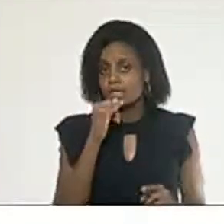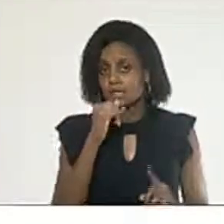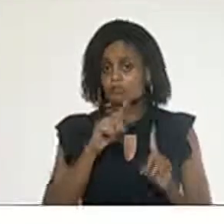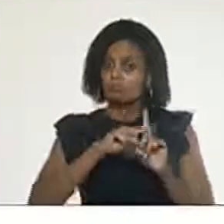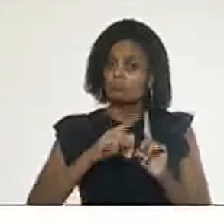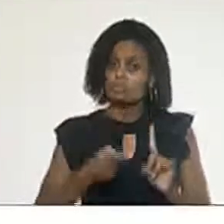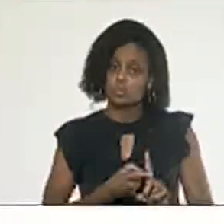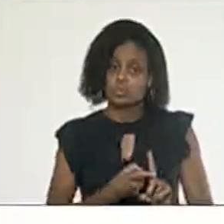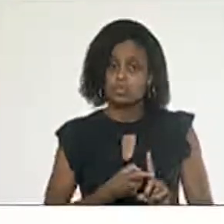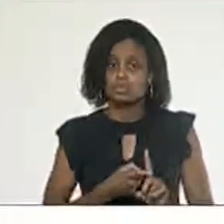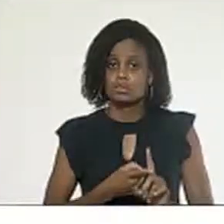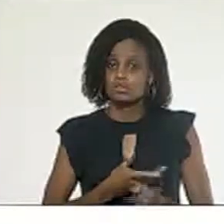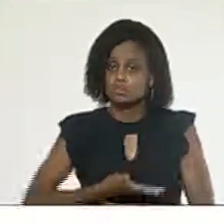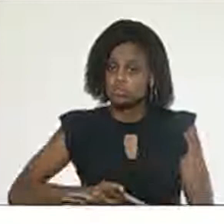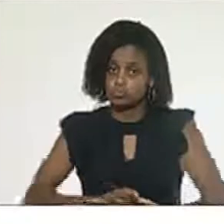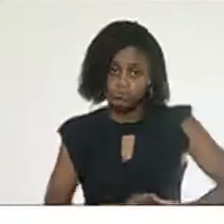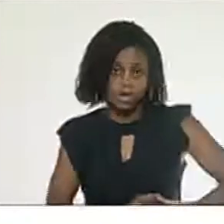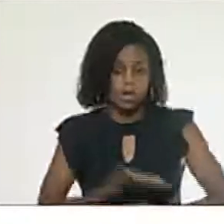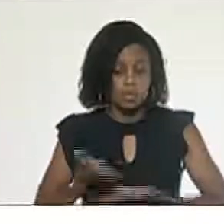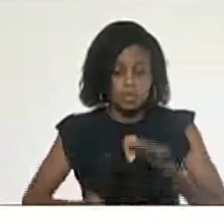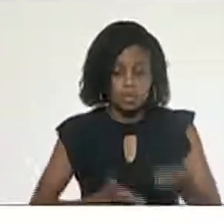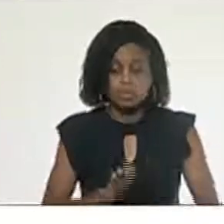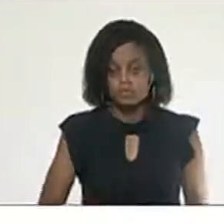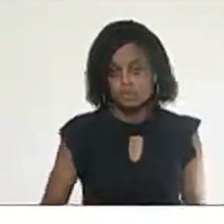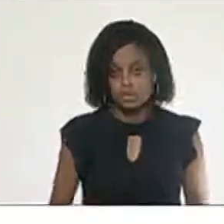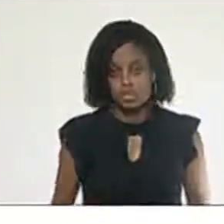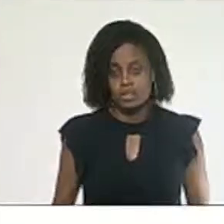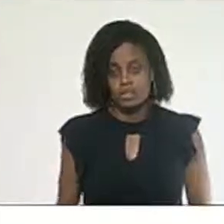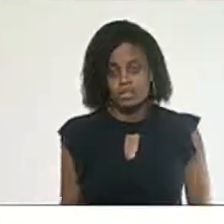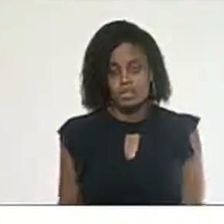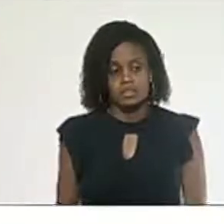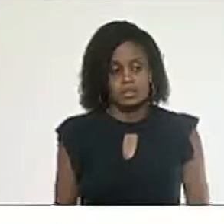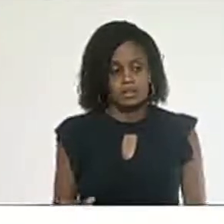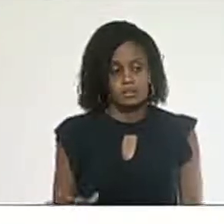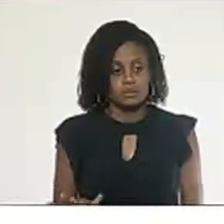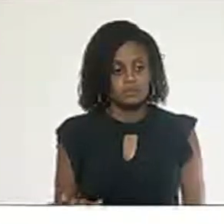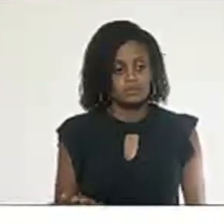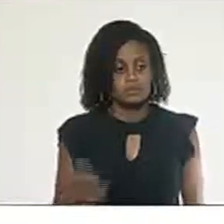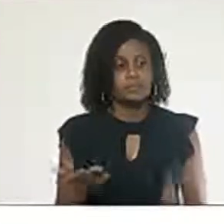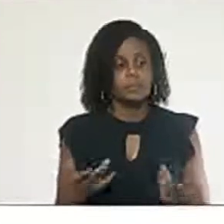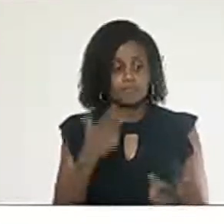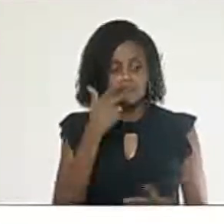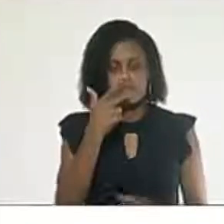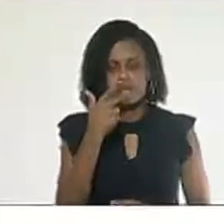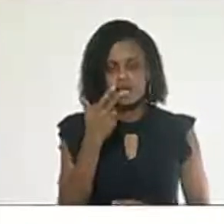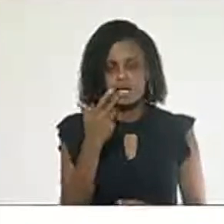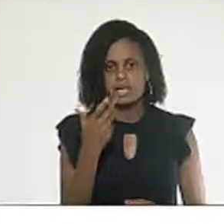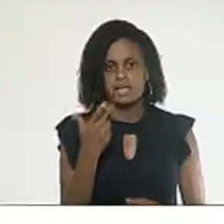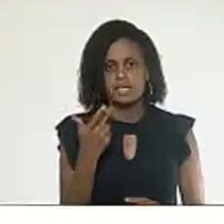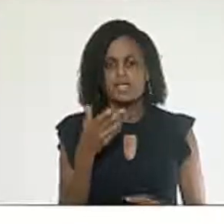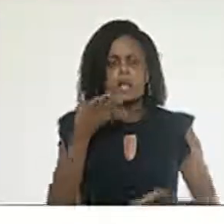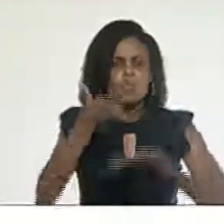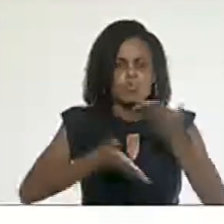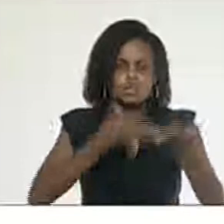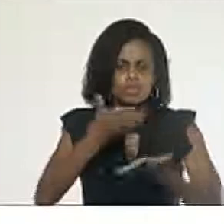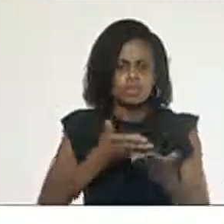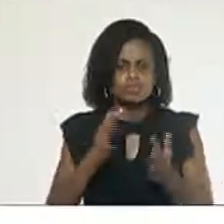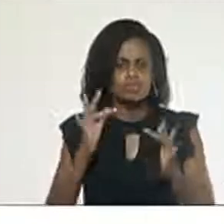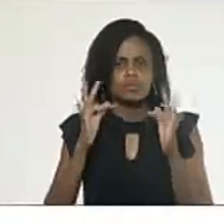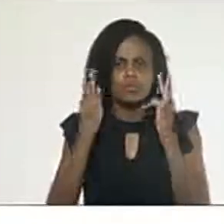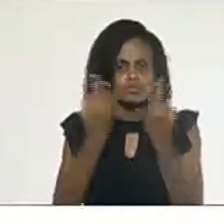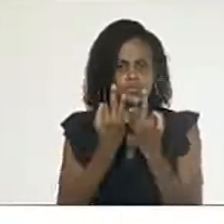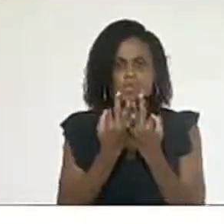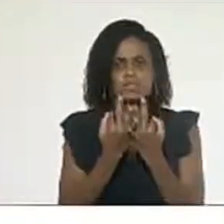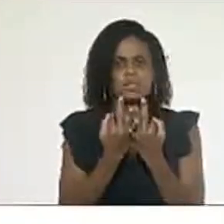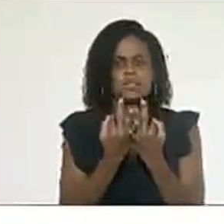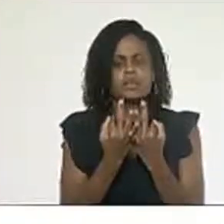gestação, a maternidade do cuidado das crianças. Então, falar que está prezando, que está cuidando da família,